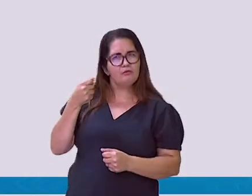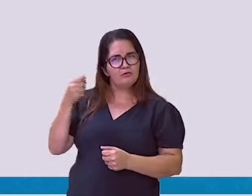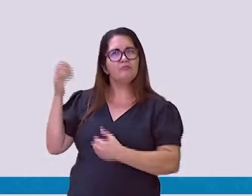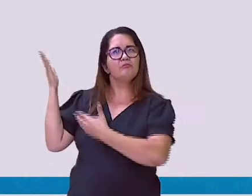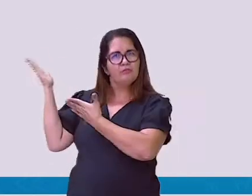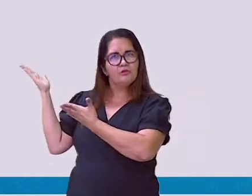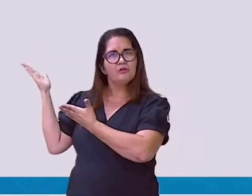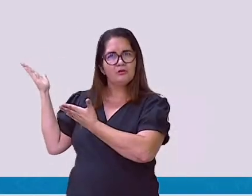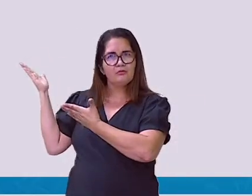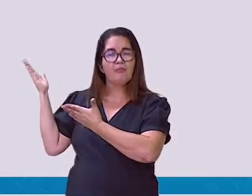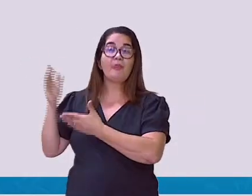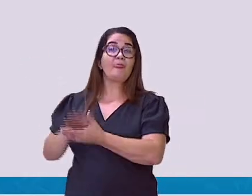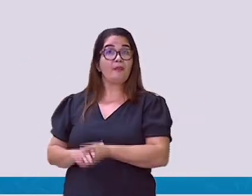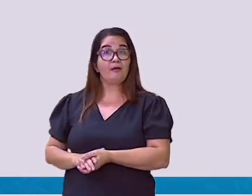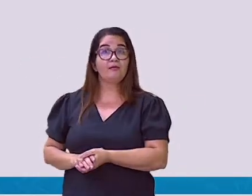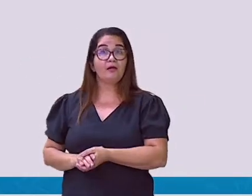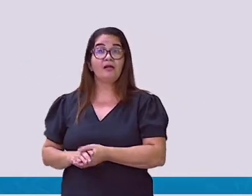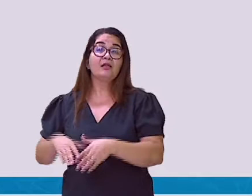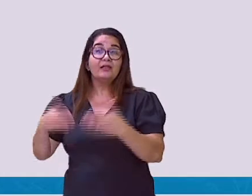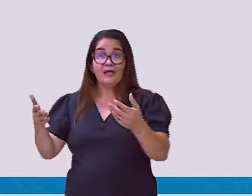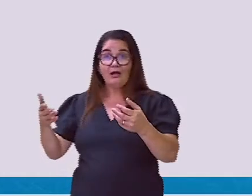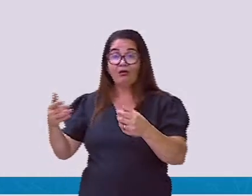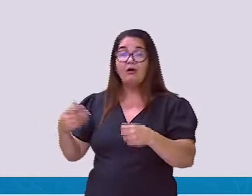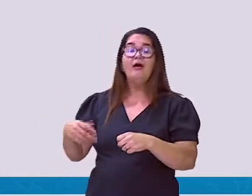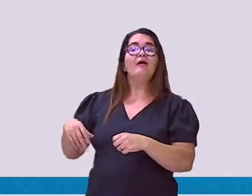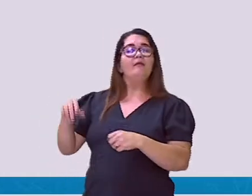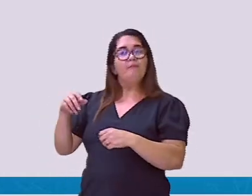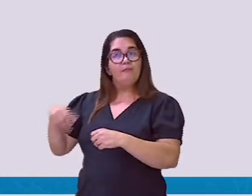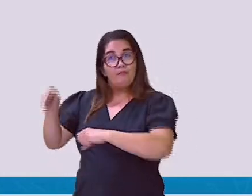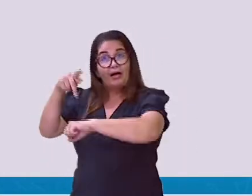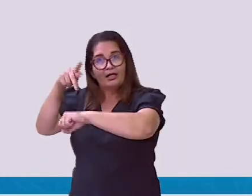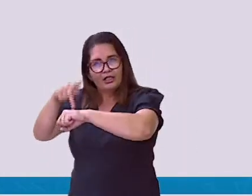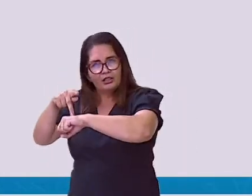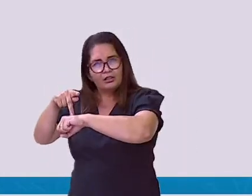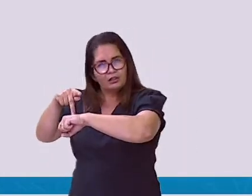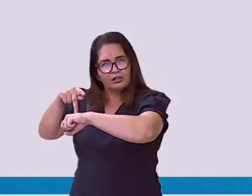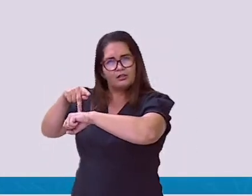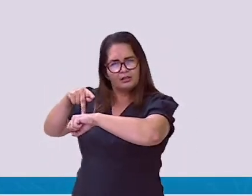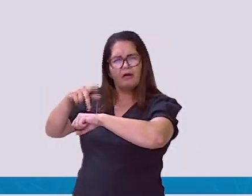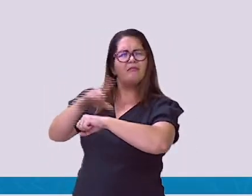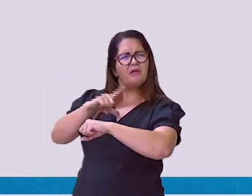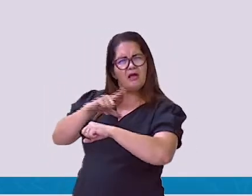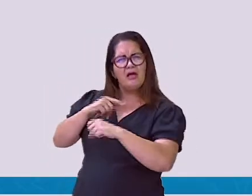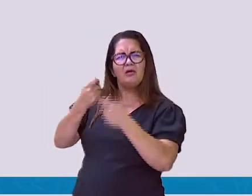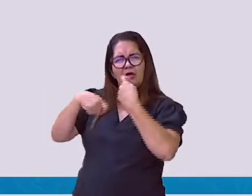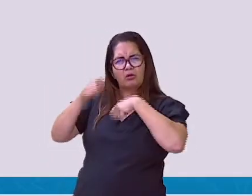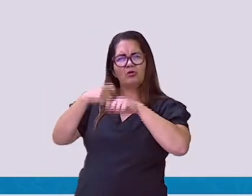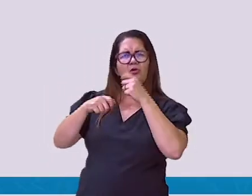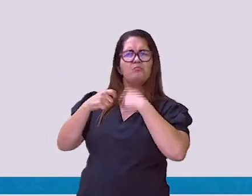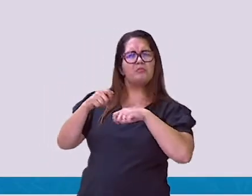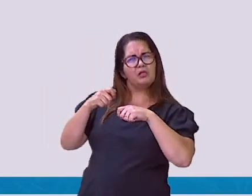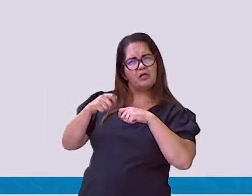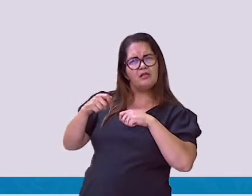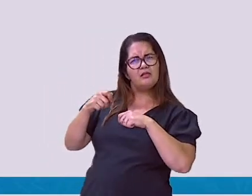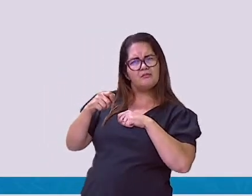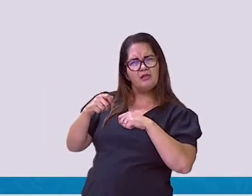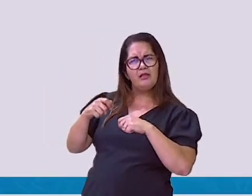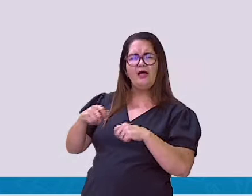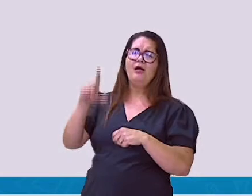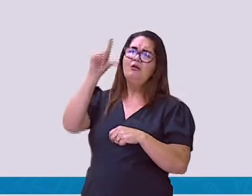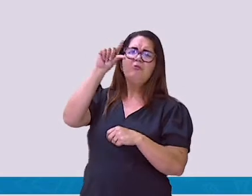Há países com economias menos destacadas em relação às citadas, mas com altos índices